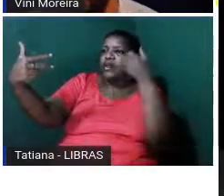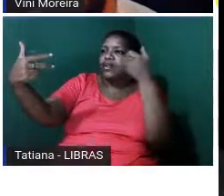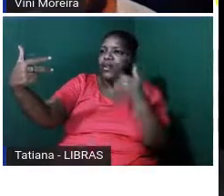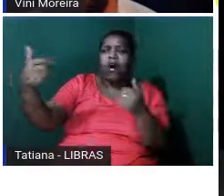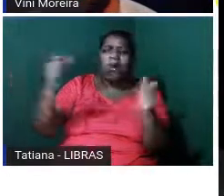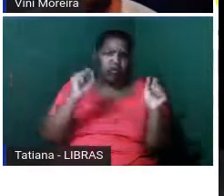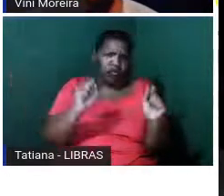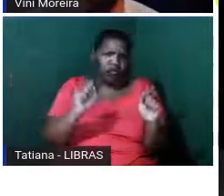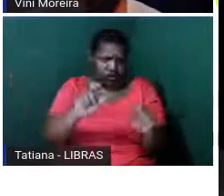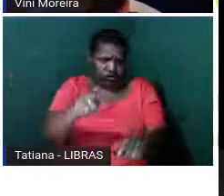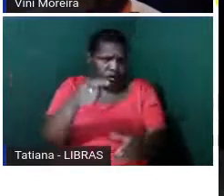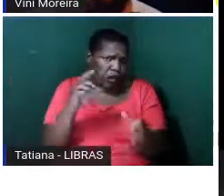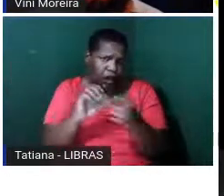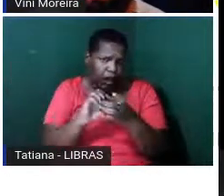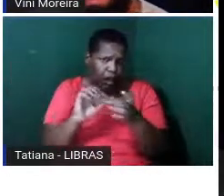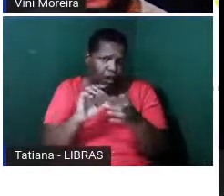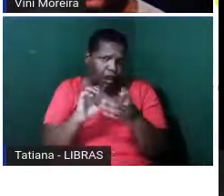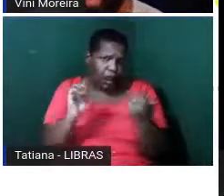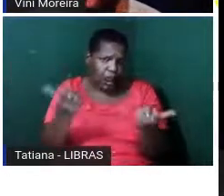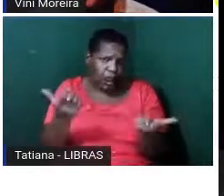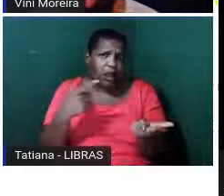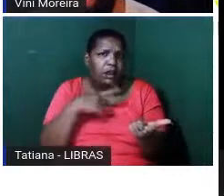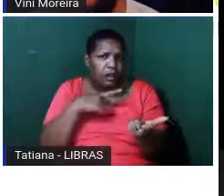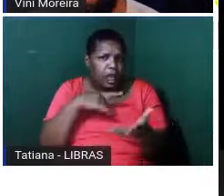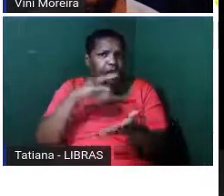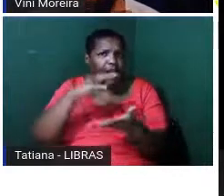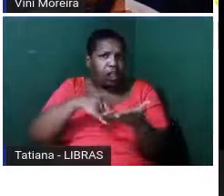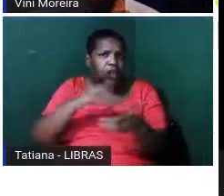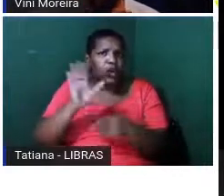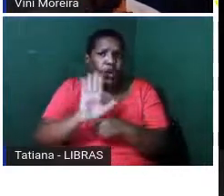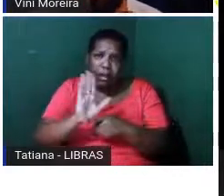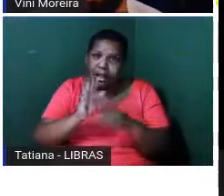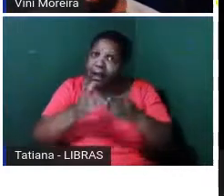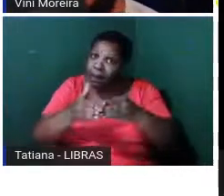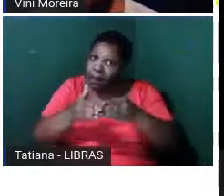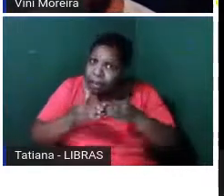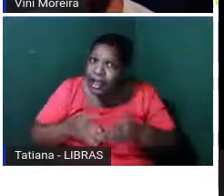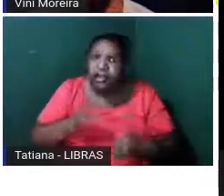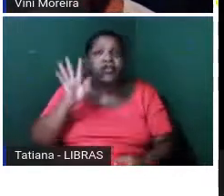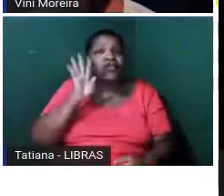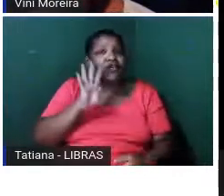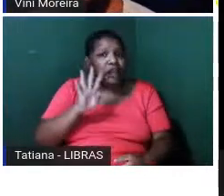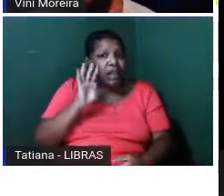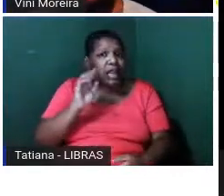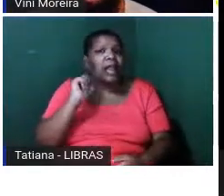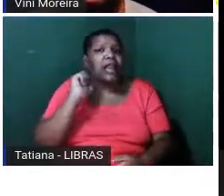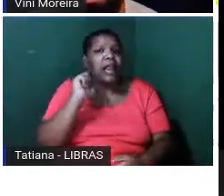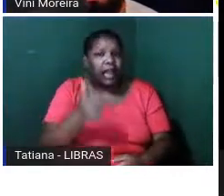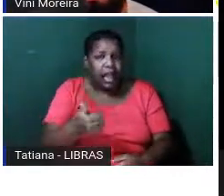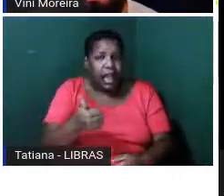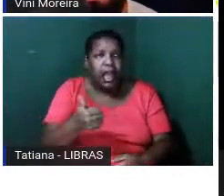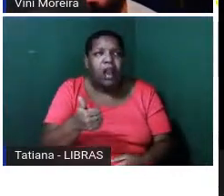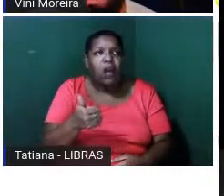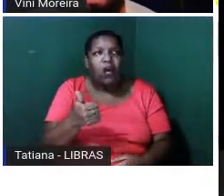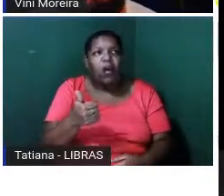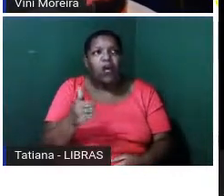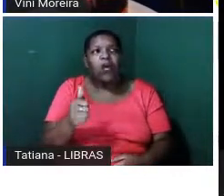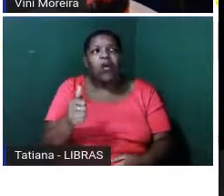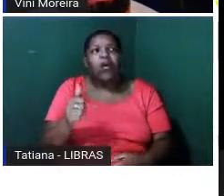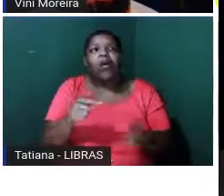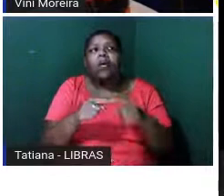poderia fazer isso me entenda mal tem documentário que pede isso que fica legal esse tipo de imagem